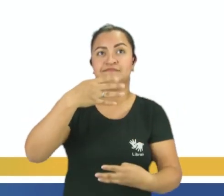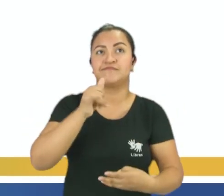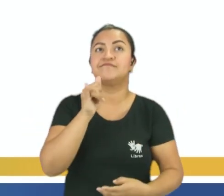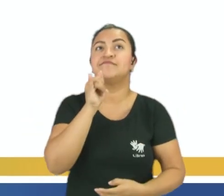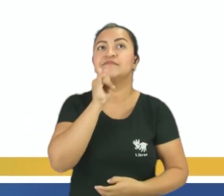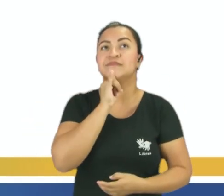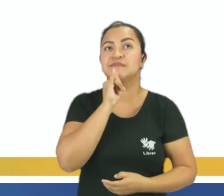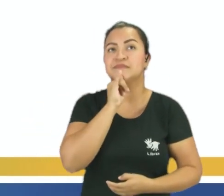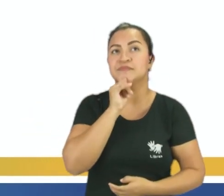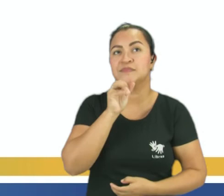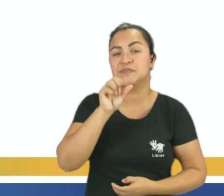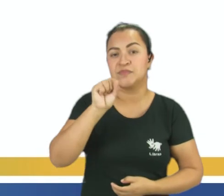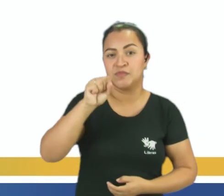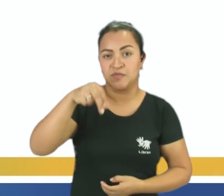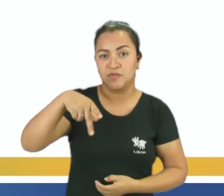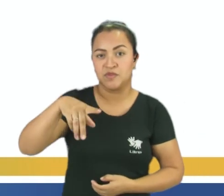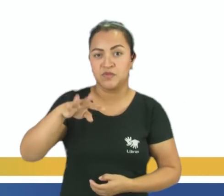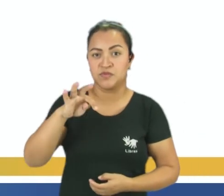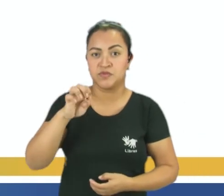Exemplo de um soneto.